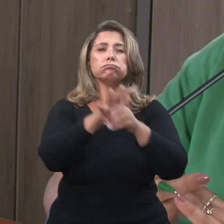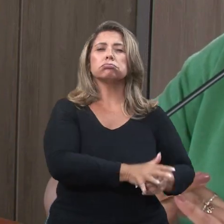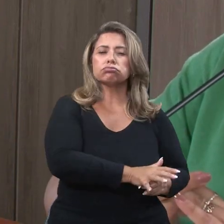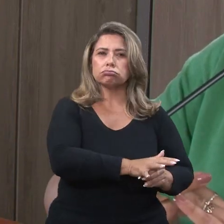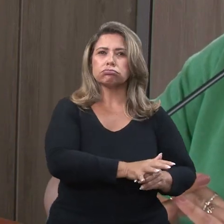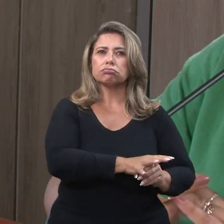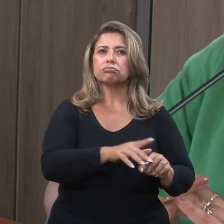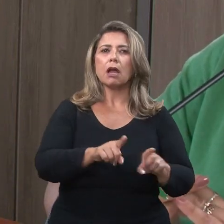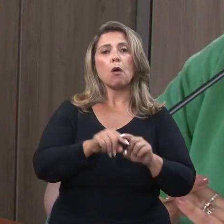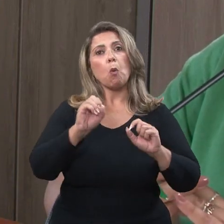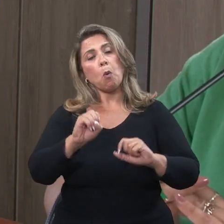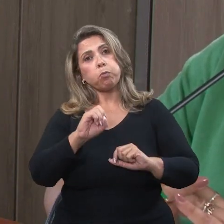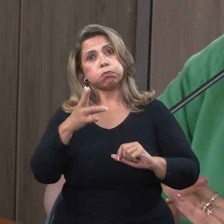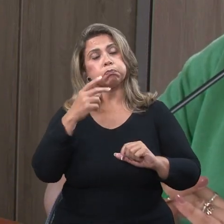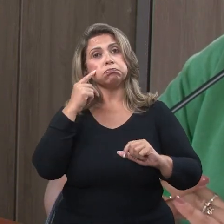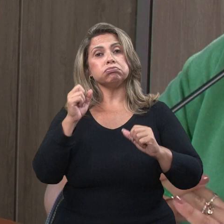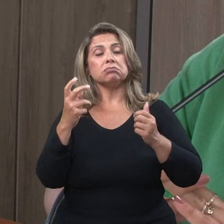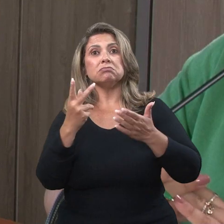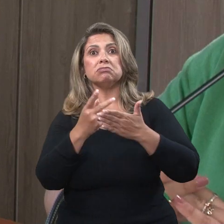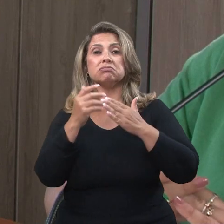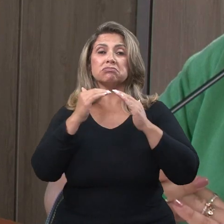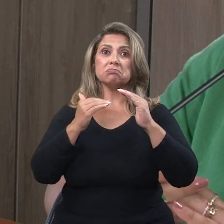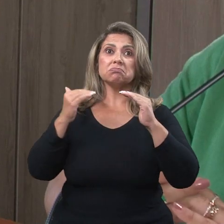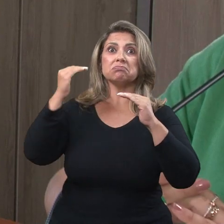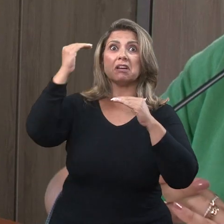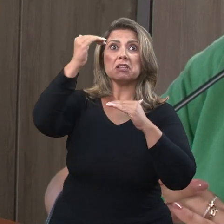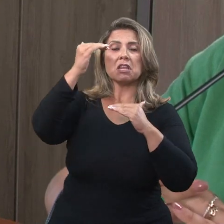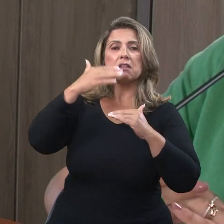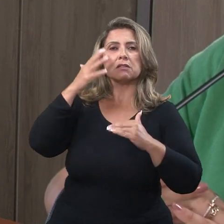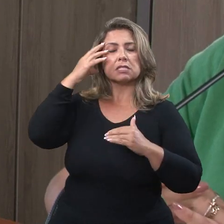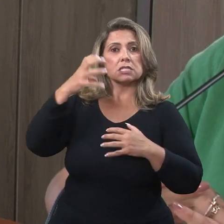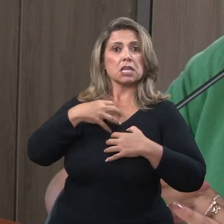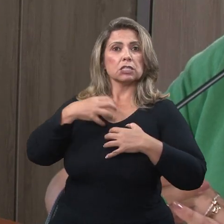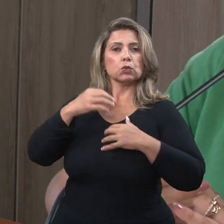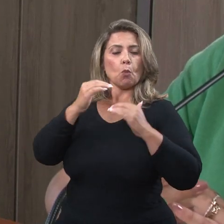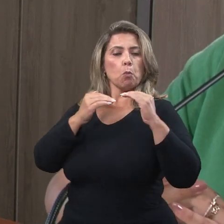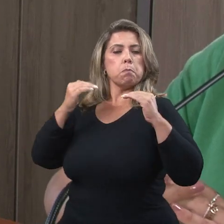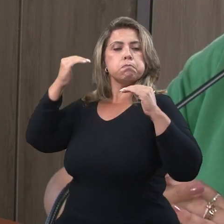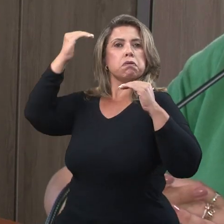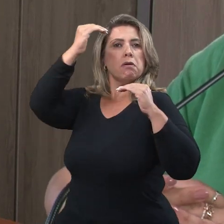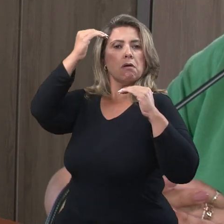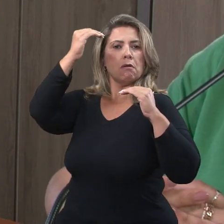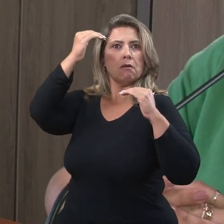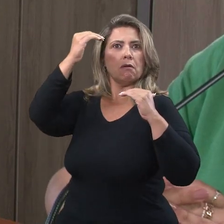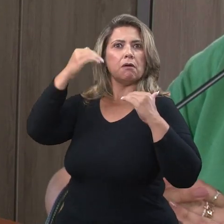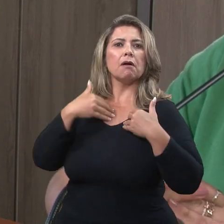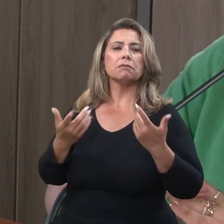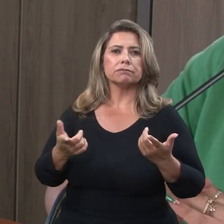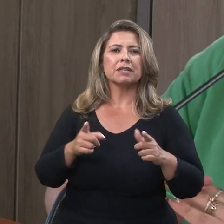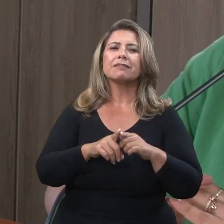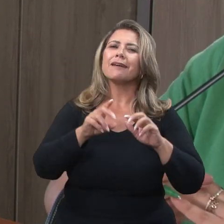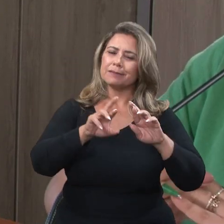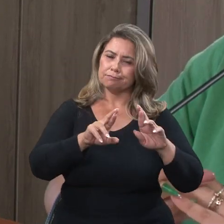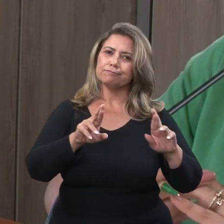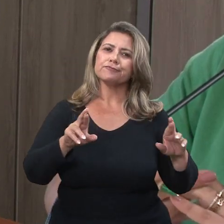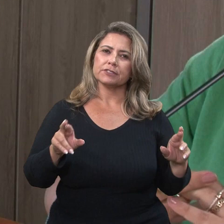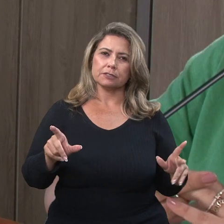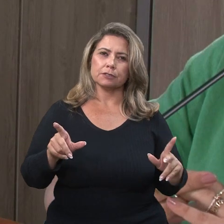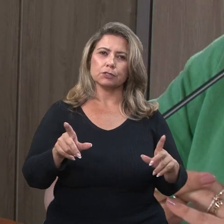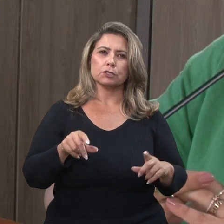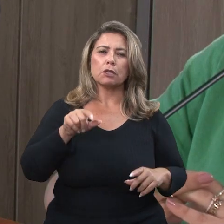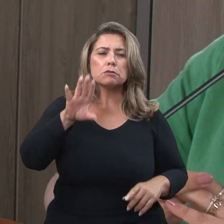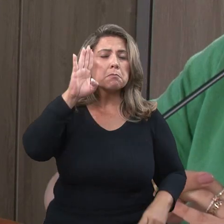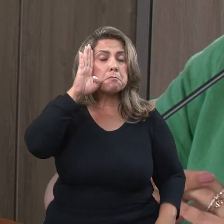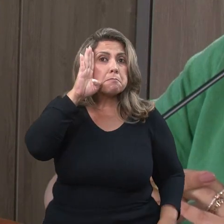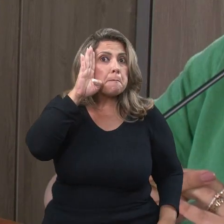de alguma ascendência que ele tem em relação à vítima. Então, esse é, vamos dizer assim, a nota distintiva,